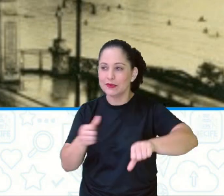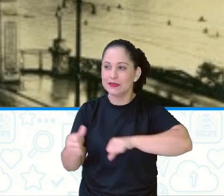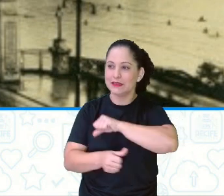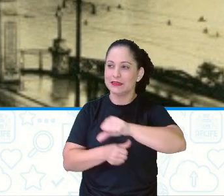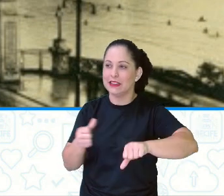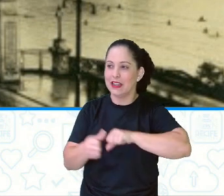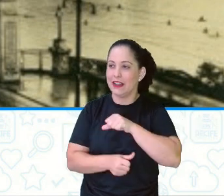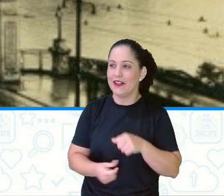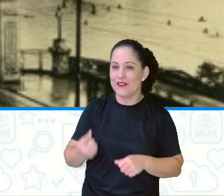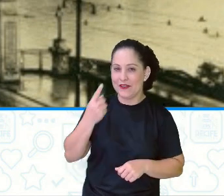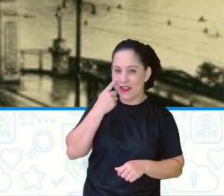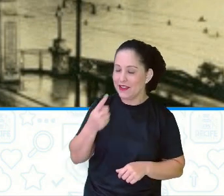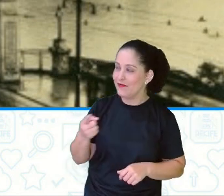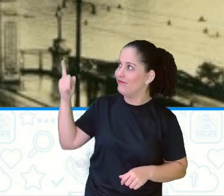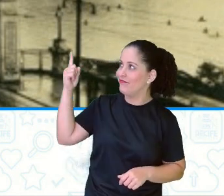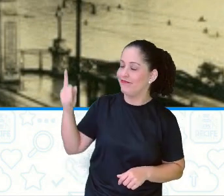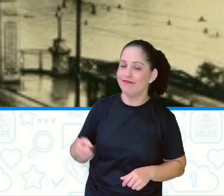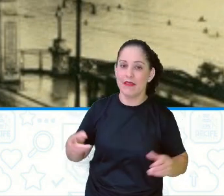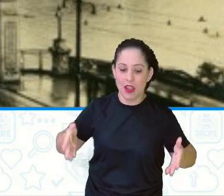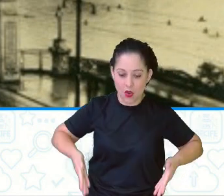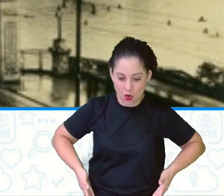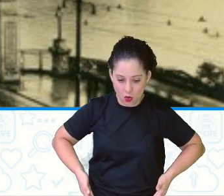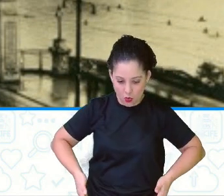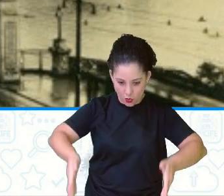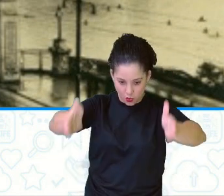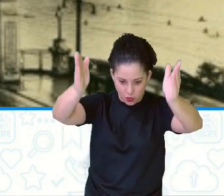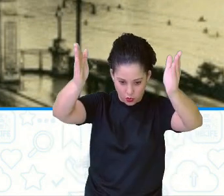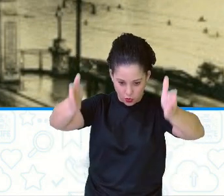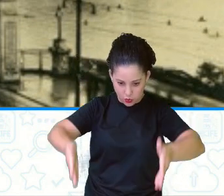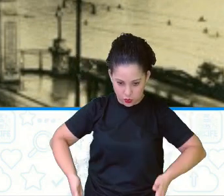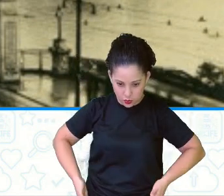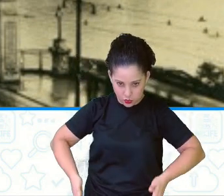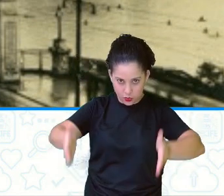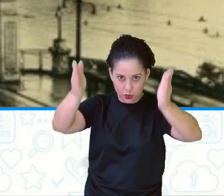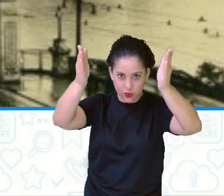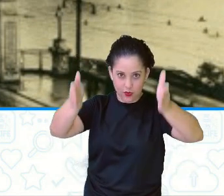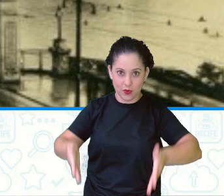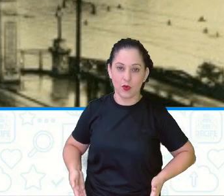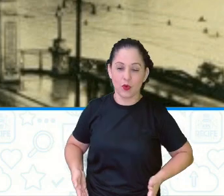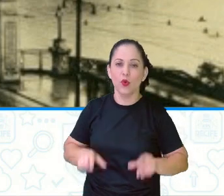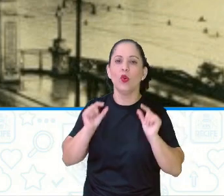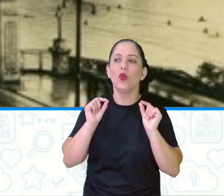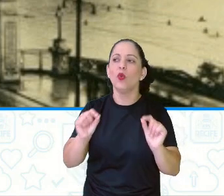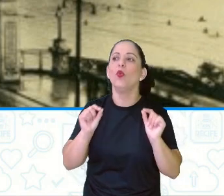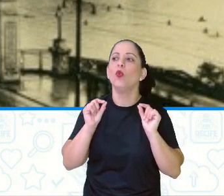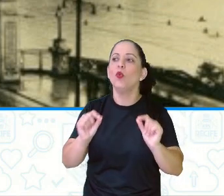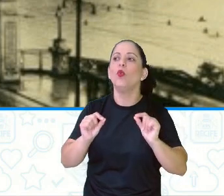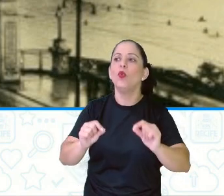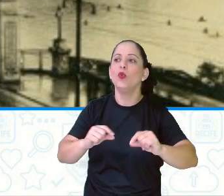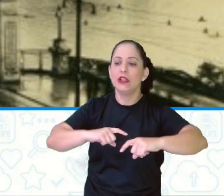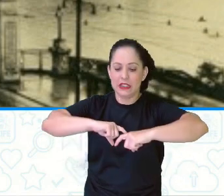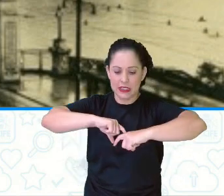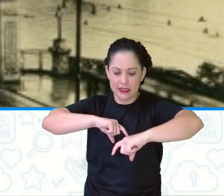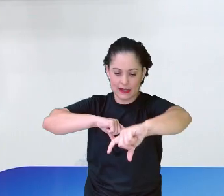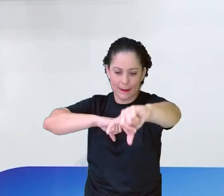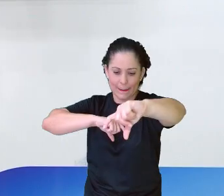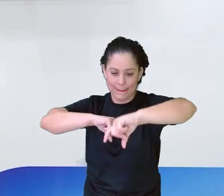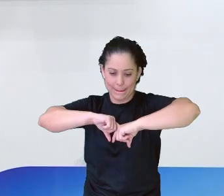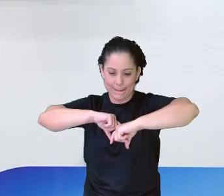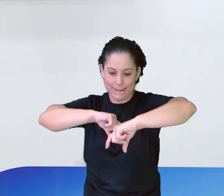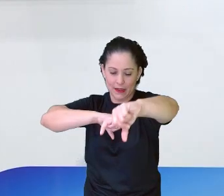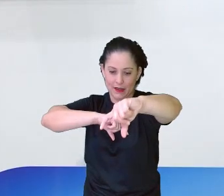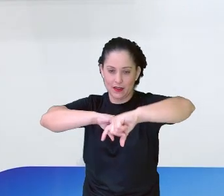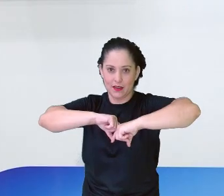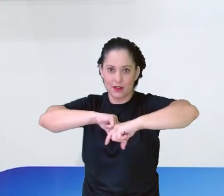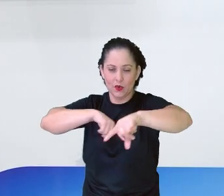no meio, né? Não é mais os navios, tá? Olha a evolução aí. O que é esse meio de transporte que está passando